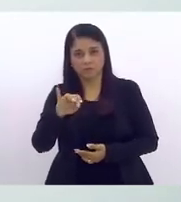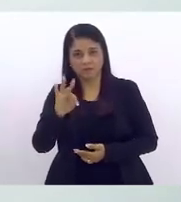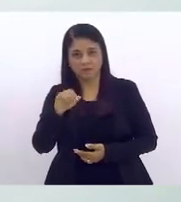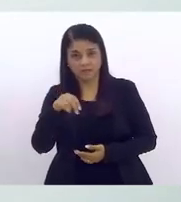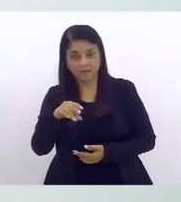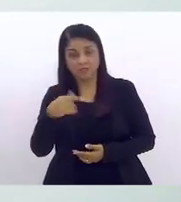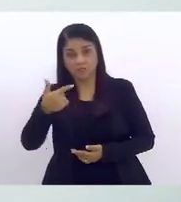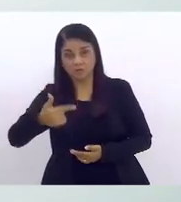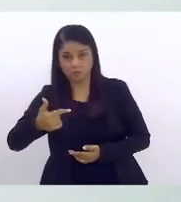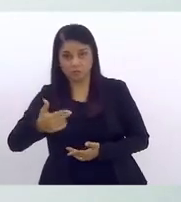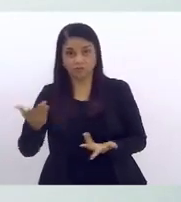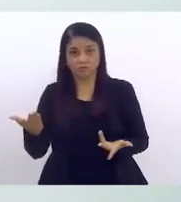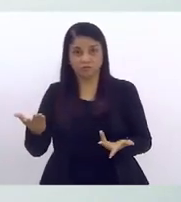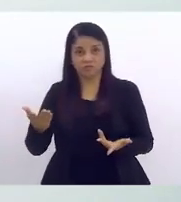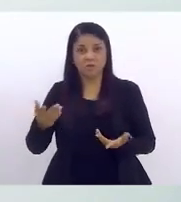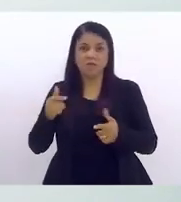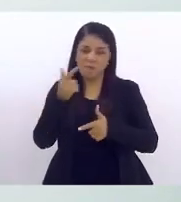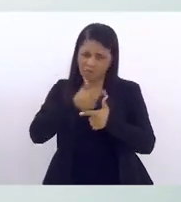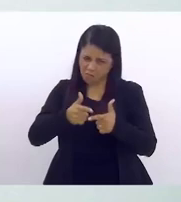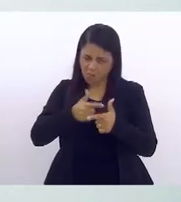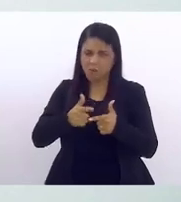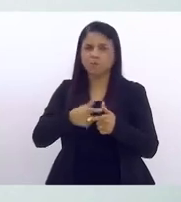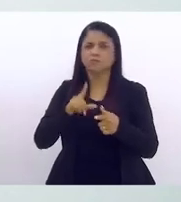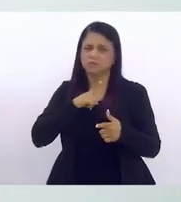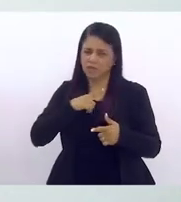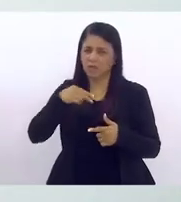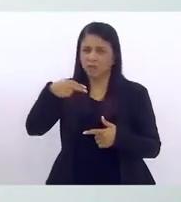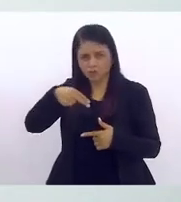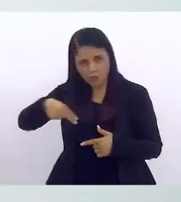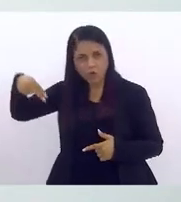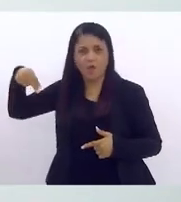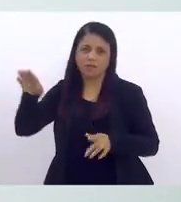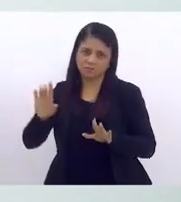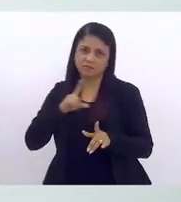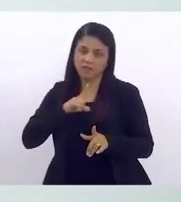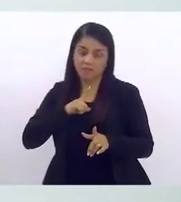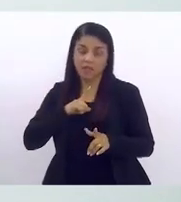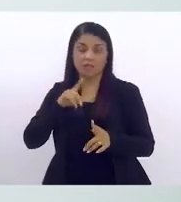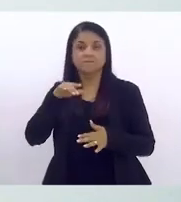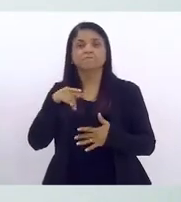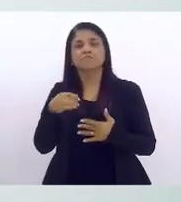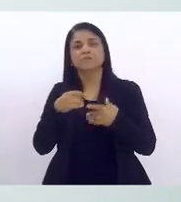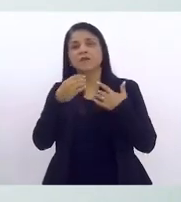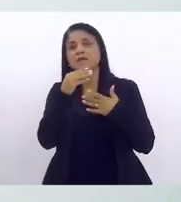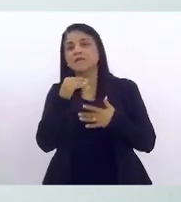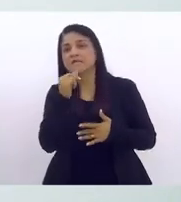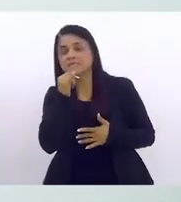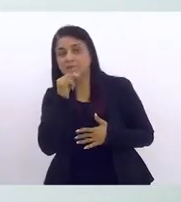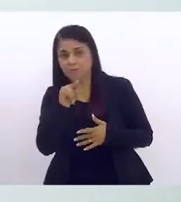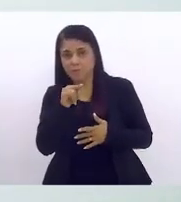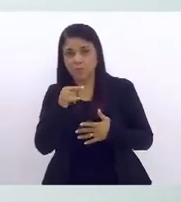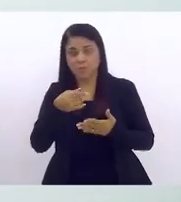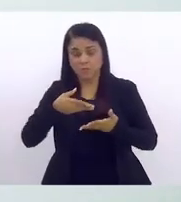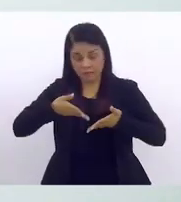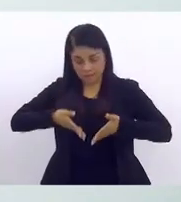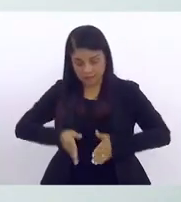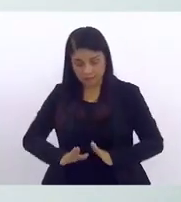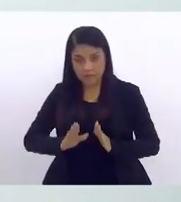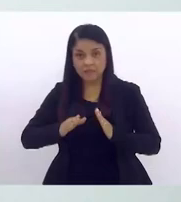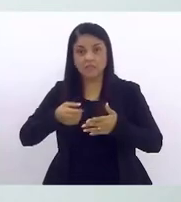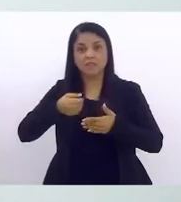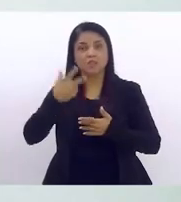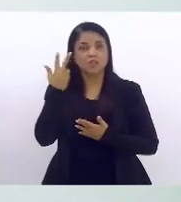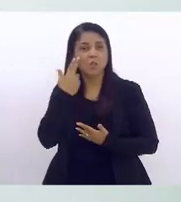problemas imensos na região norte-noroeste. Dou um exemplo para vocês. Vocês sabem qual é a taxa de parto normal na